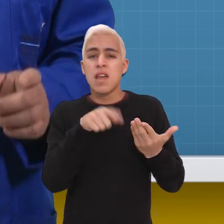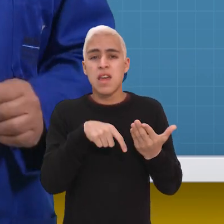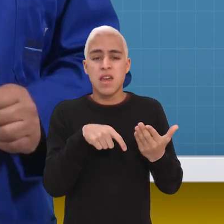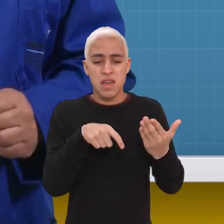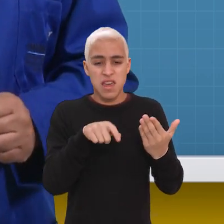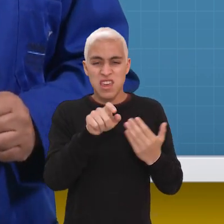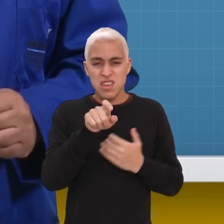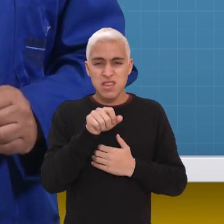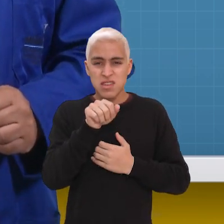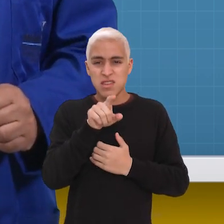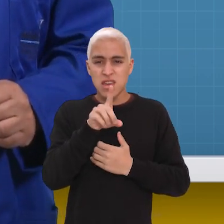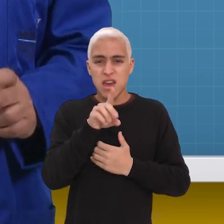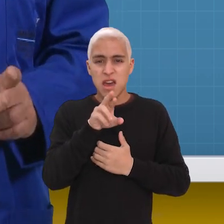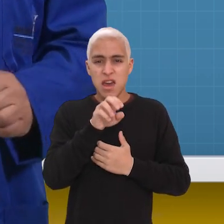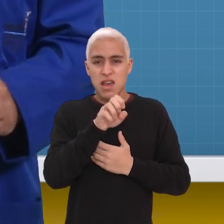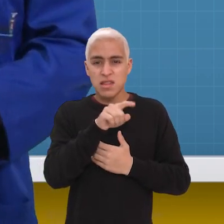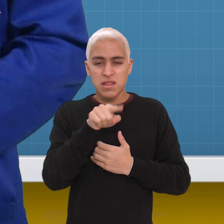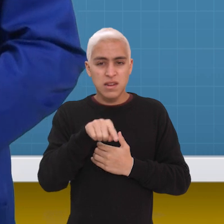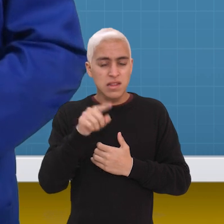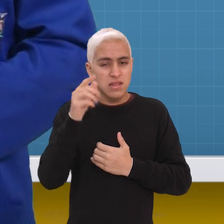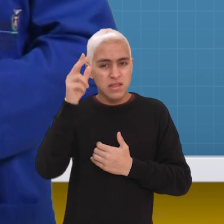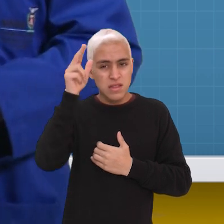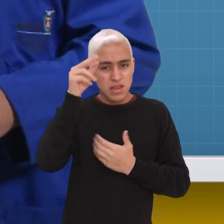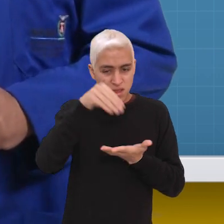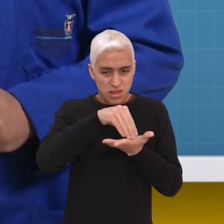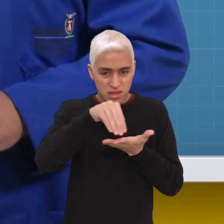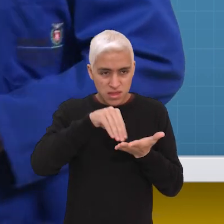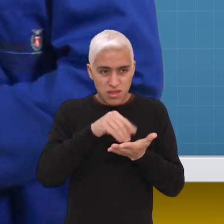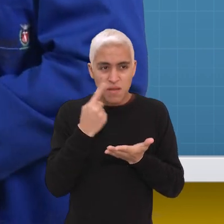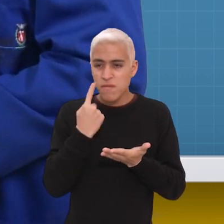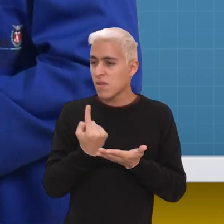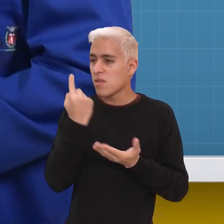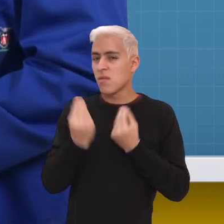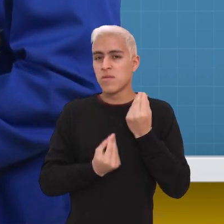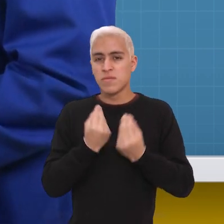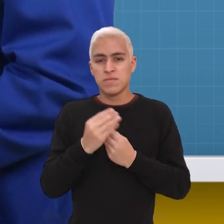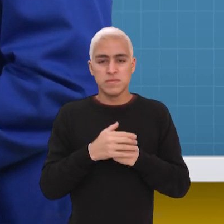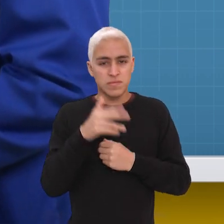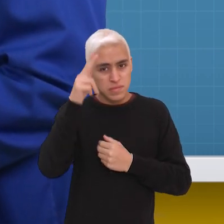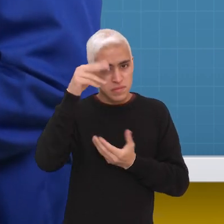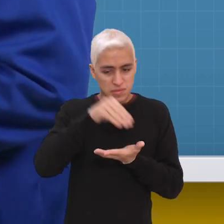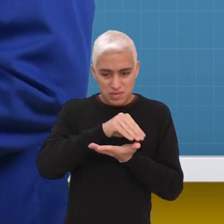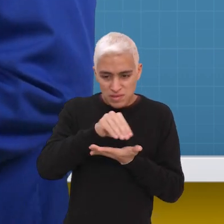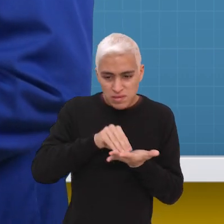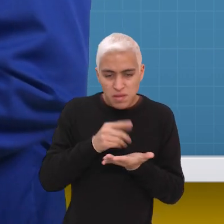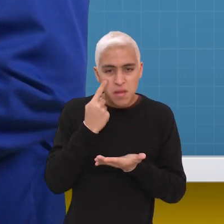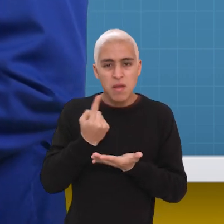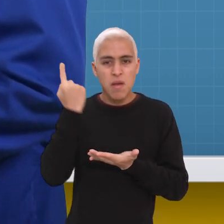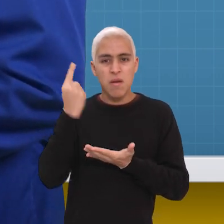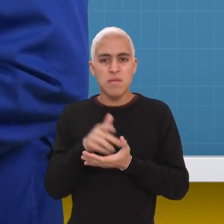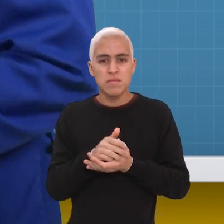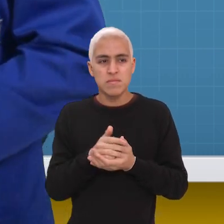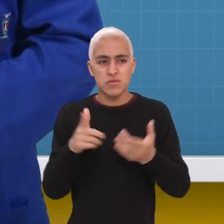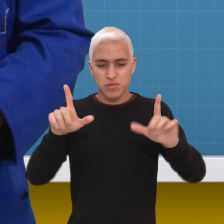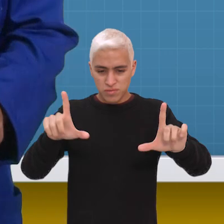jogaram, foi o xadrez, né? Vejam o tabuleiro do xadrez como é. Olha o formato